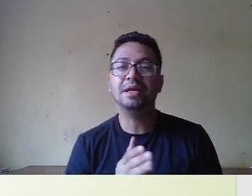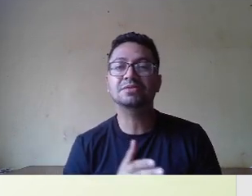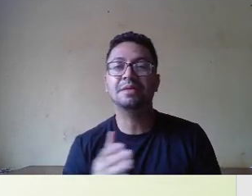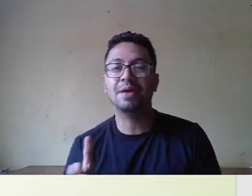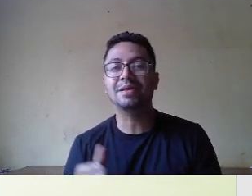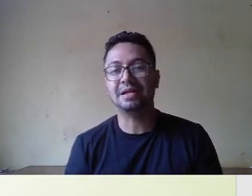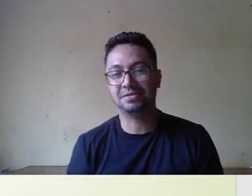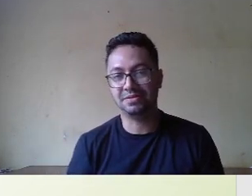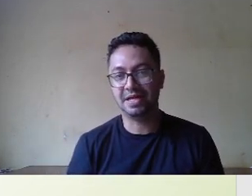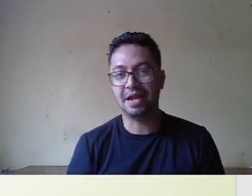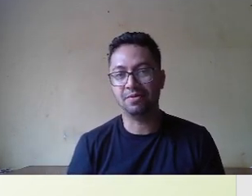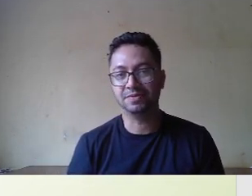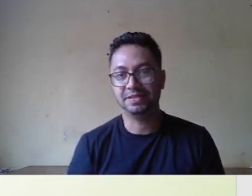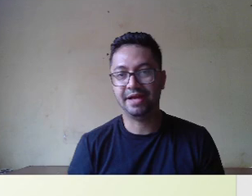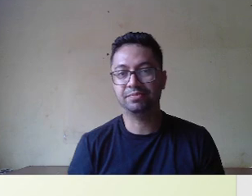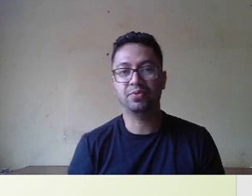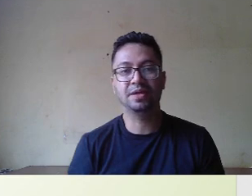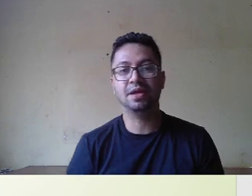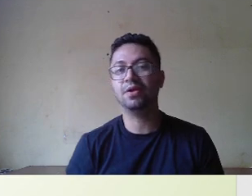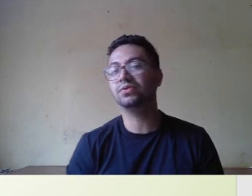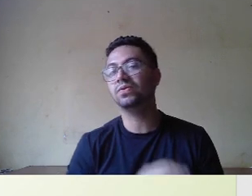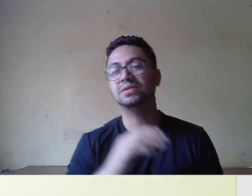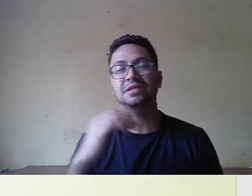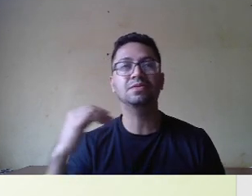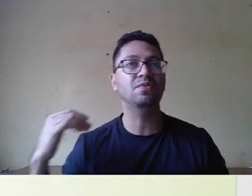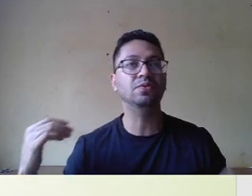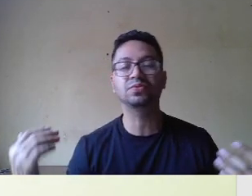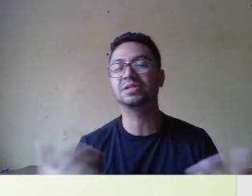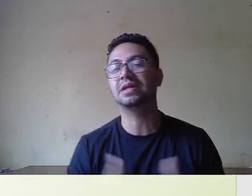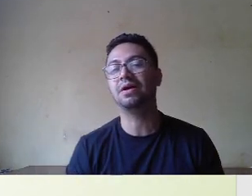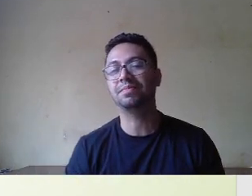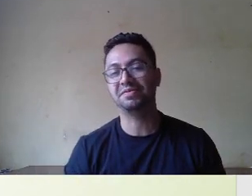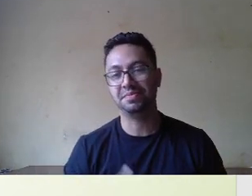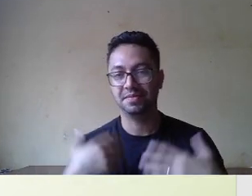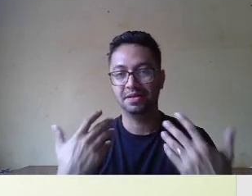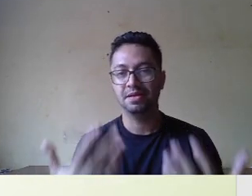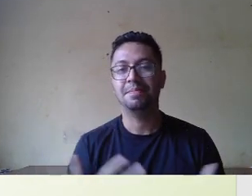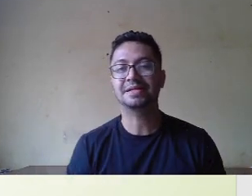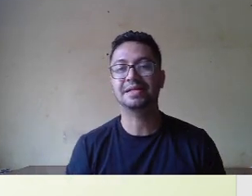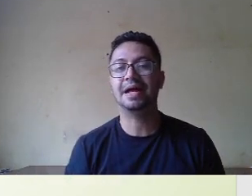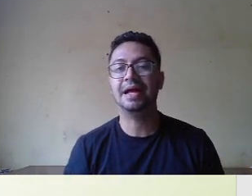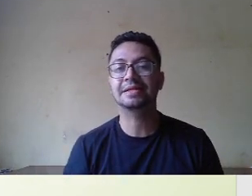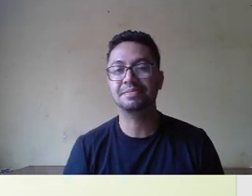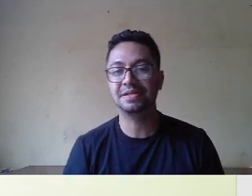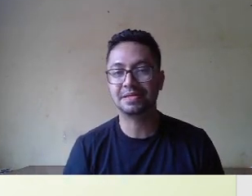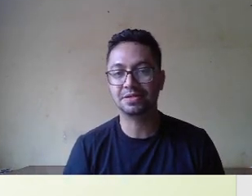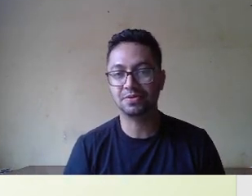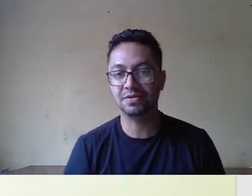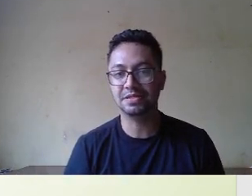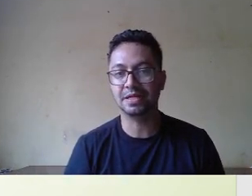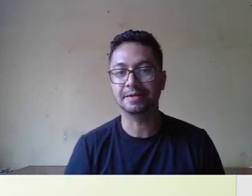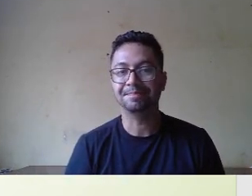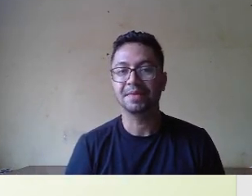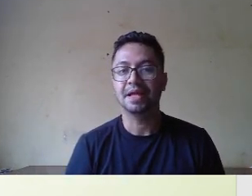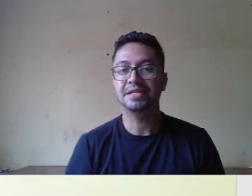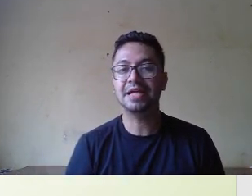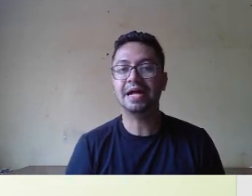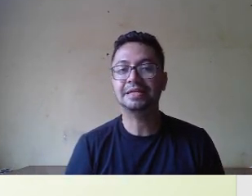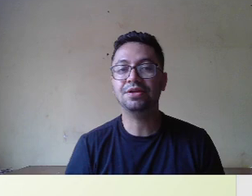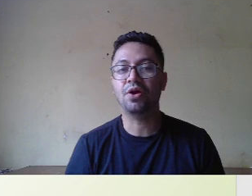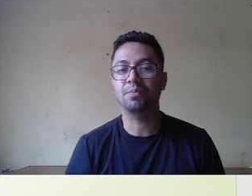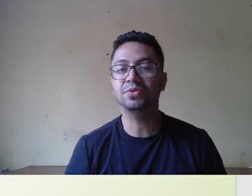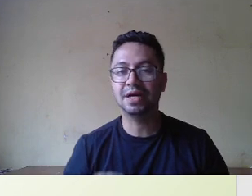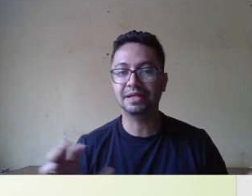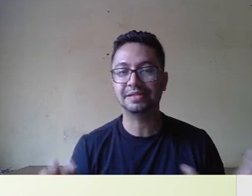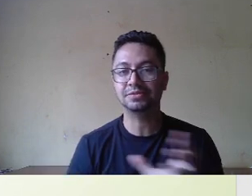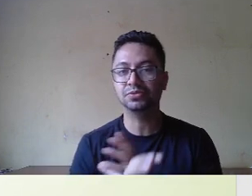Então, isso também é uma tradução literal, certo? Porque eu não usei nenhum outro sinal para passar essa mensagem que eu quero dizer. Já